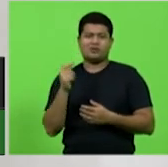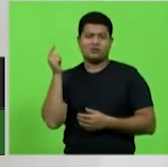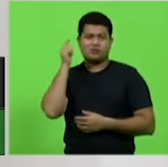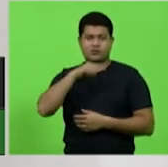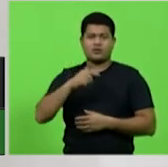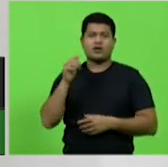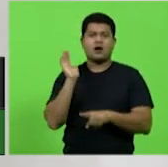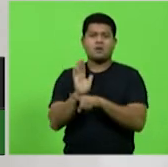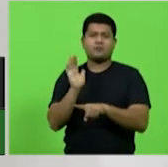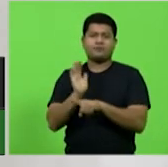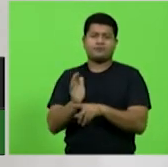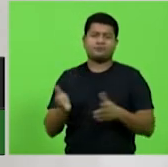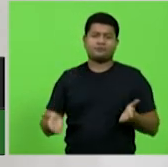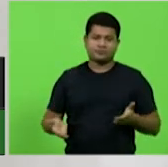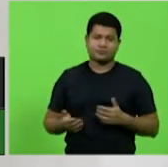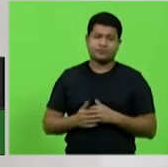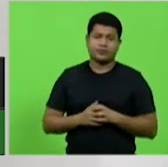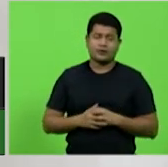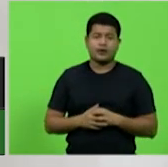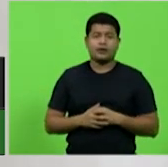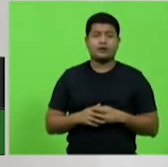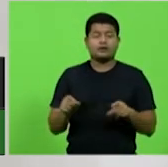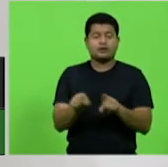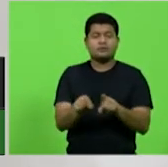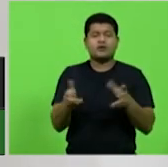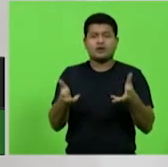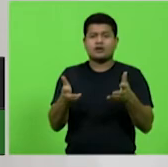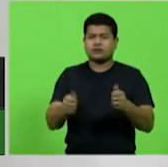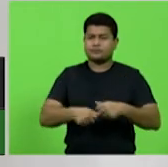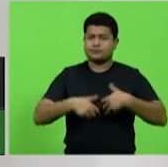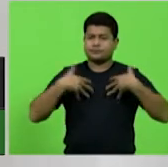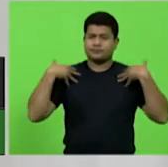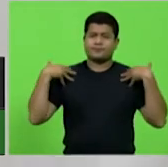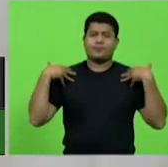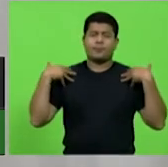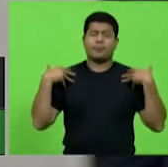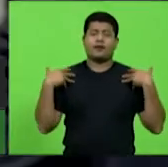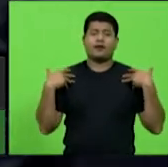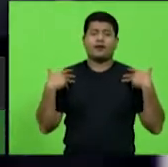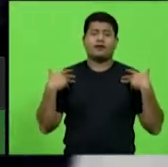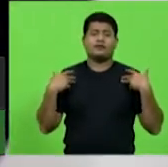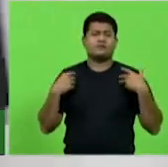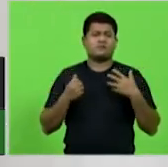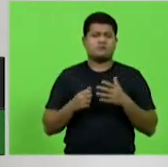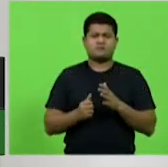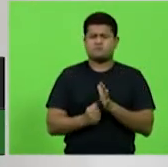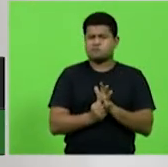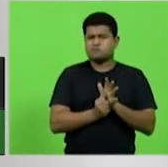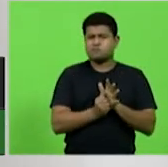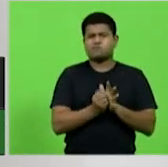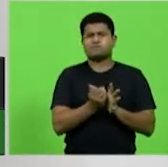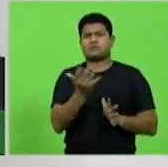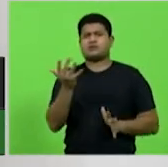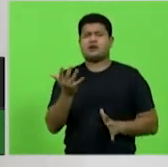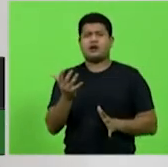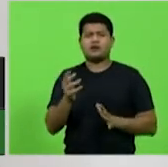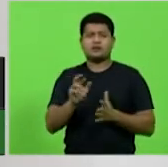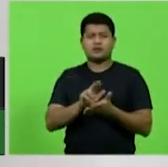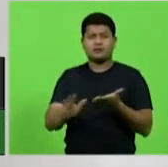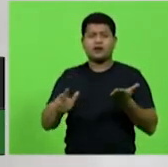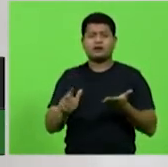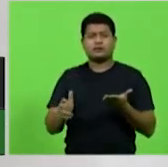Mais que tudo, eu quero prestar minha homenagem aqui por todas as ocasiões em que a intercessão do